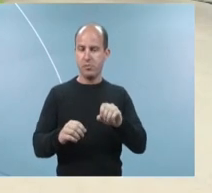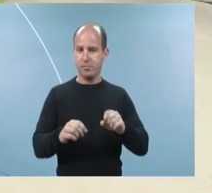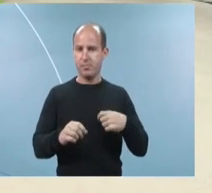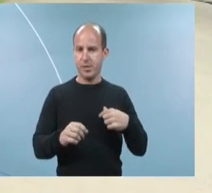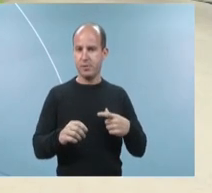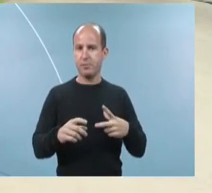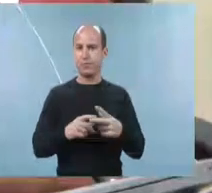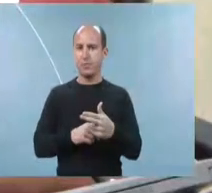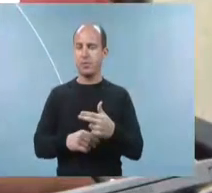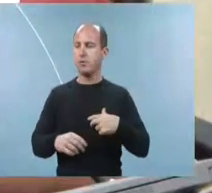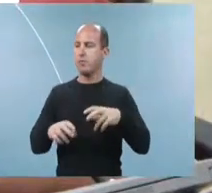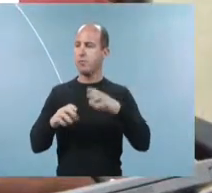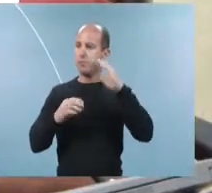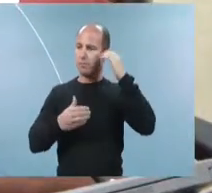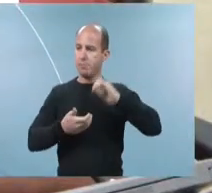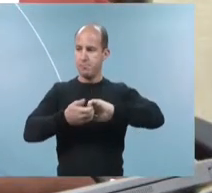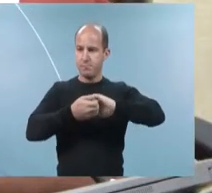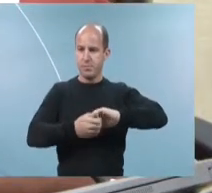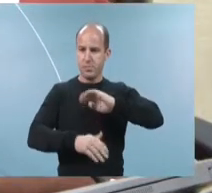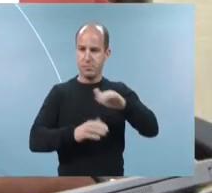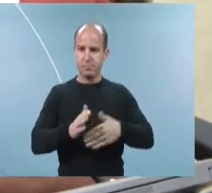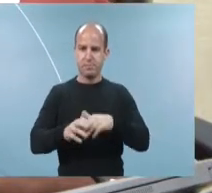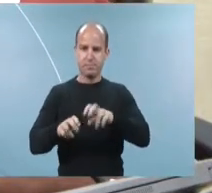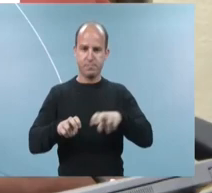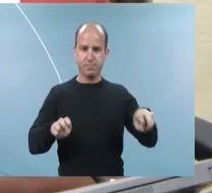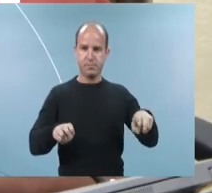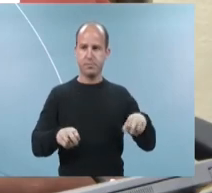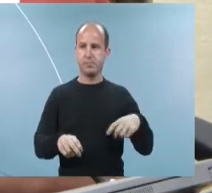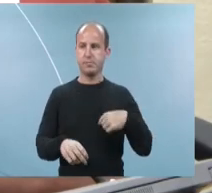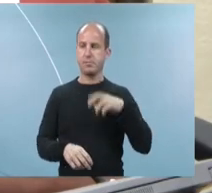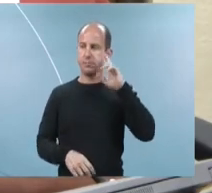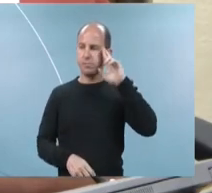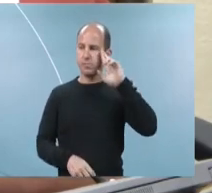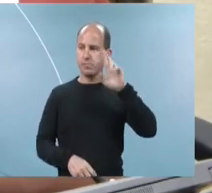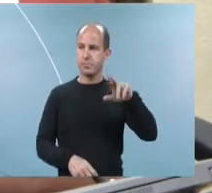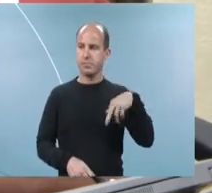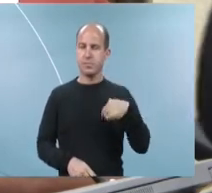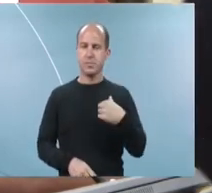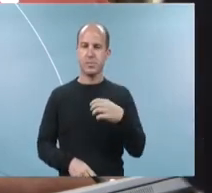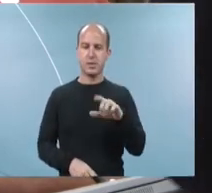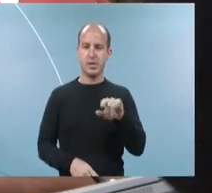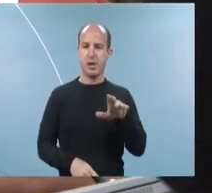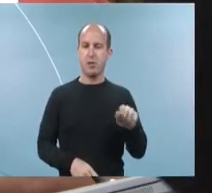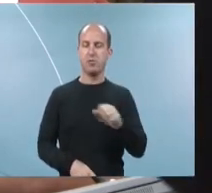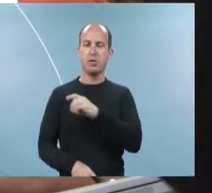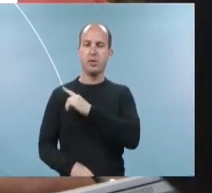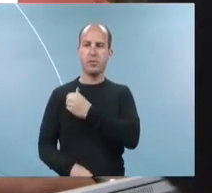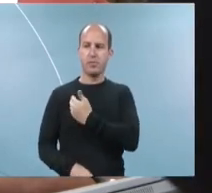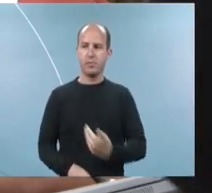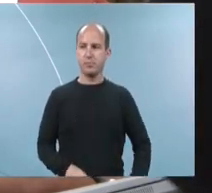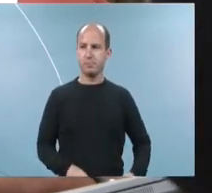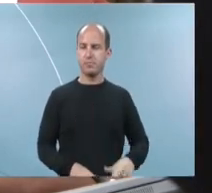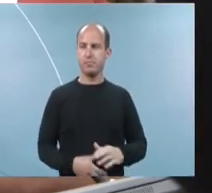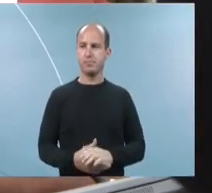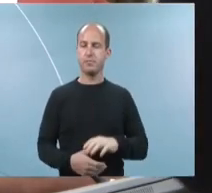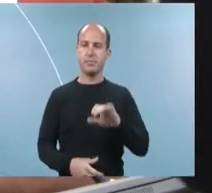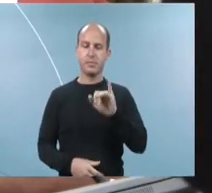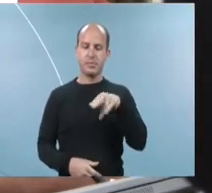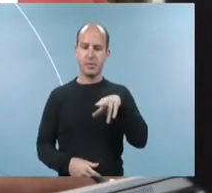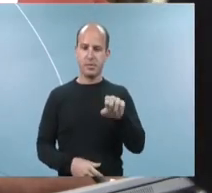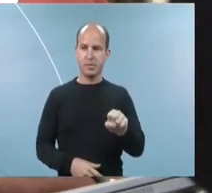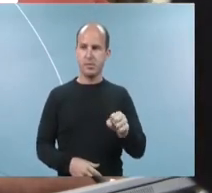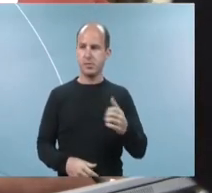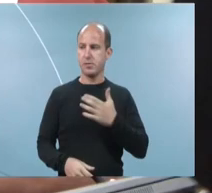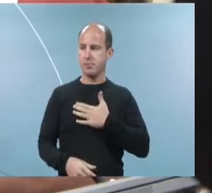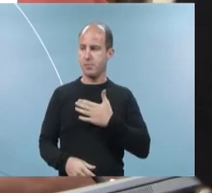cumprimentando toda a mesa, cumprimentando Graça Leal, que aqui representa a nossa governadora, saudando aqui Dona Inês,